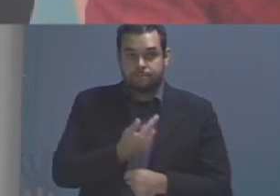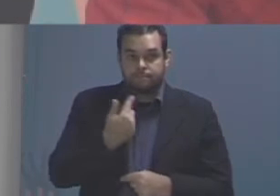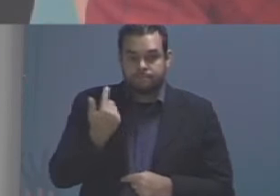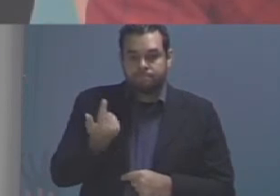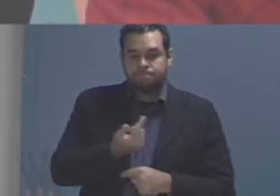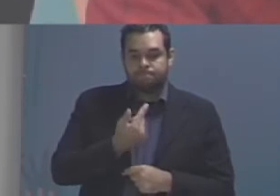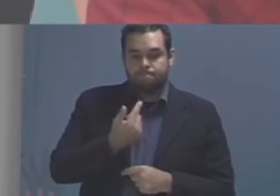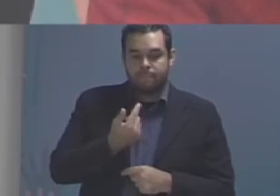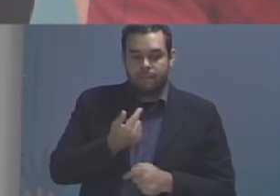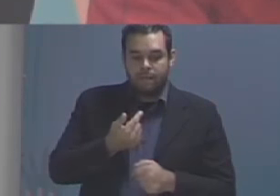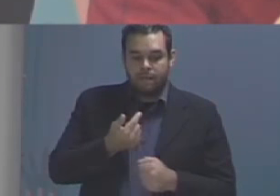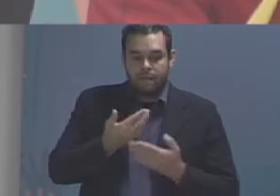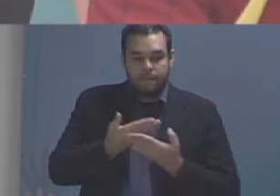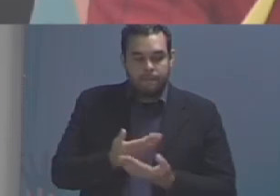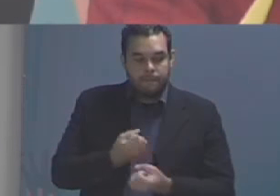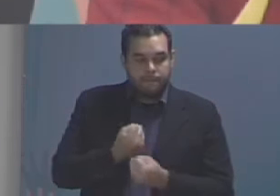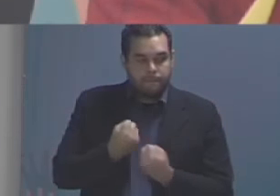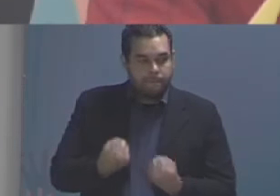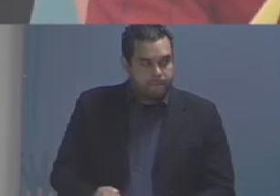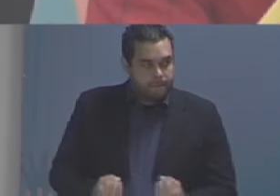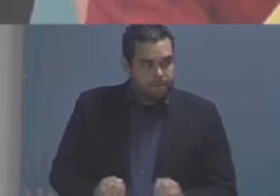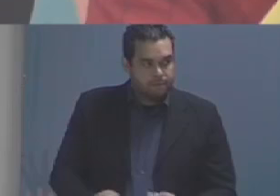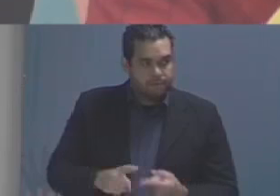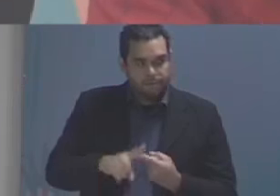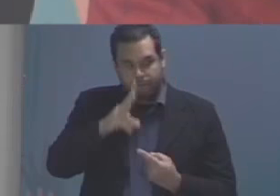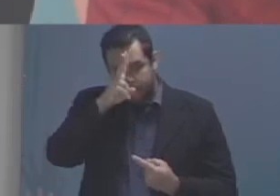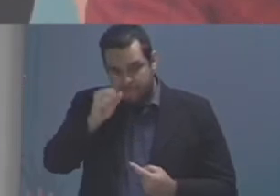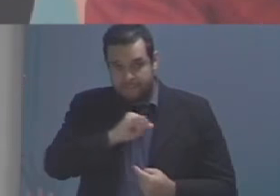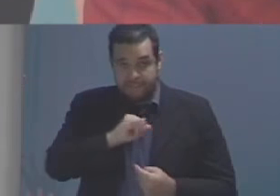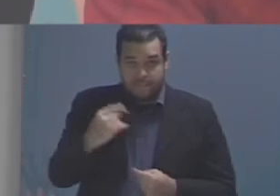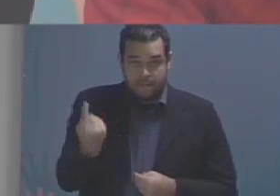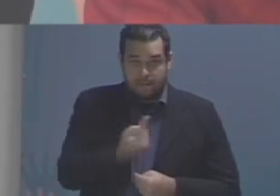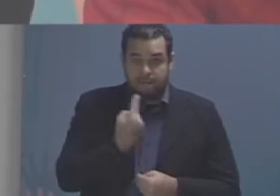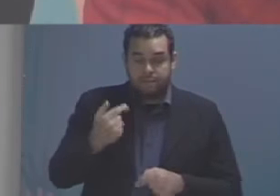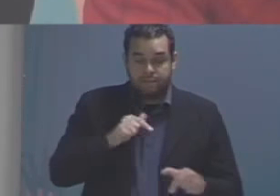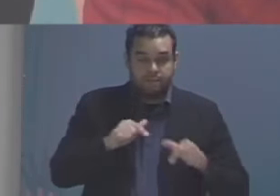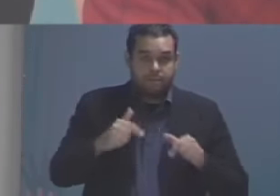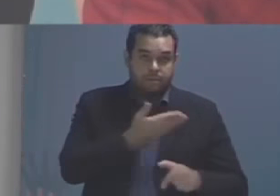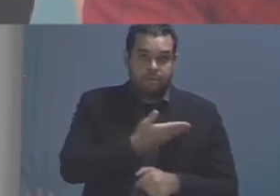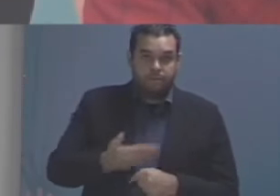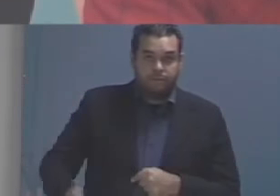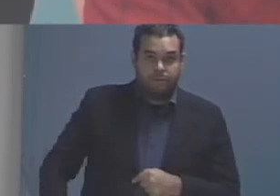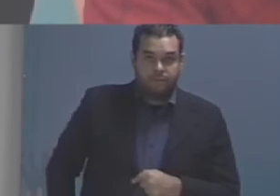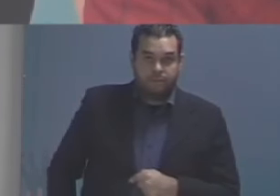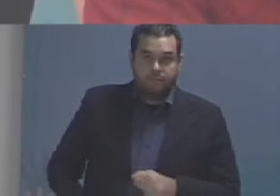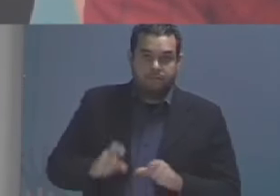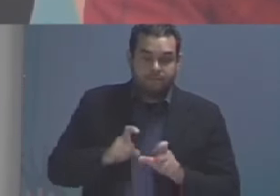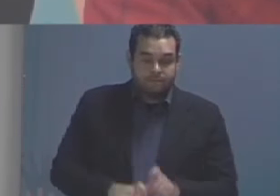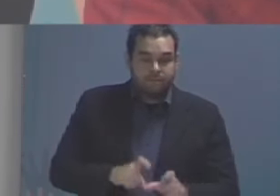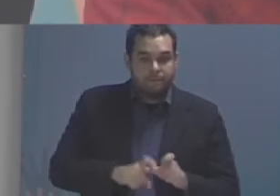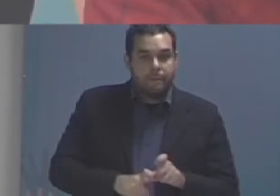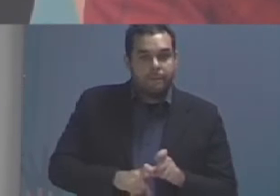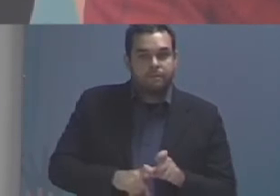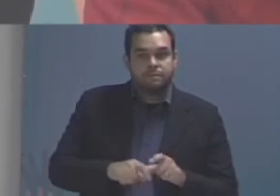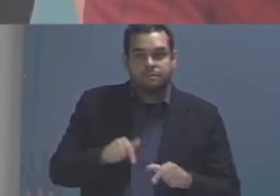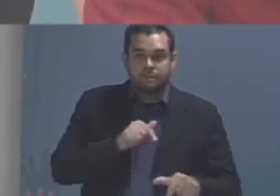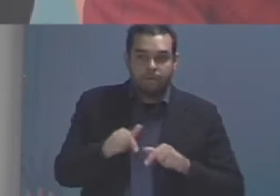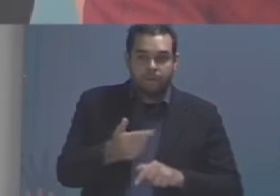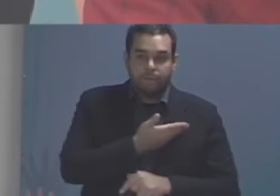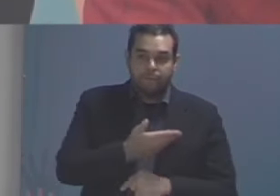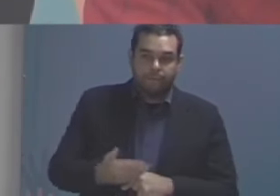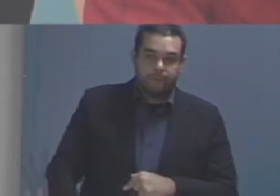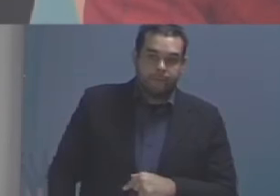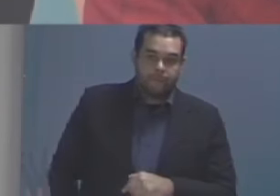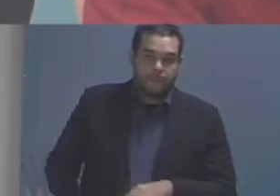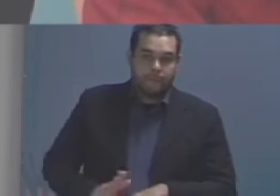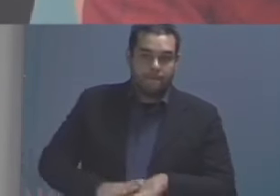peso importante em duas coisas. Primeiro, se nós somos trabalhadores públicos, nós dependemos dos fundos públicos. E esses fundos públicos são